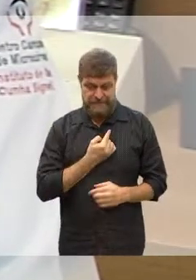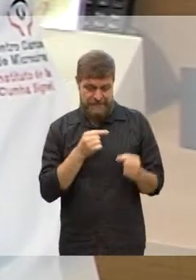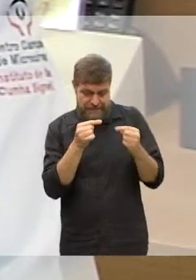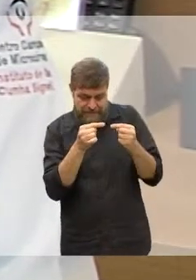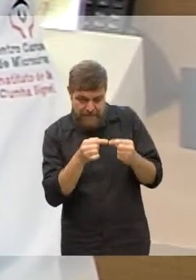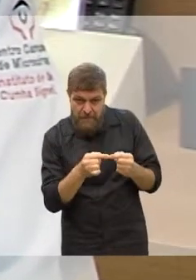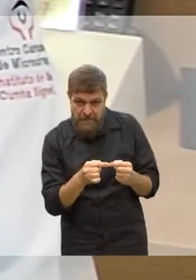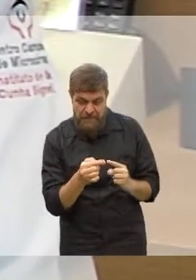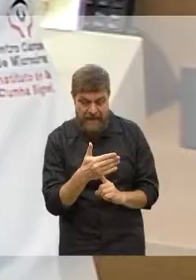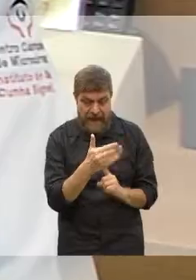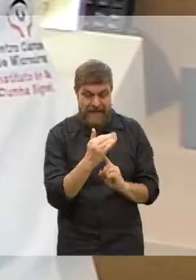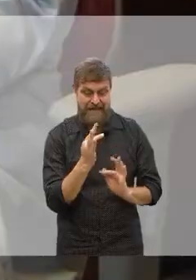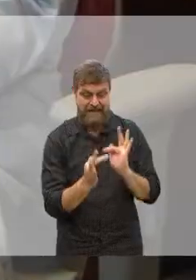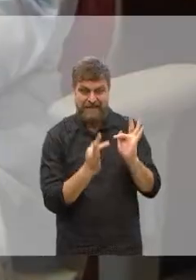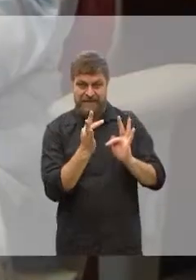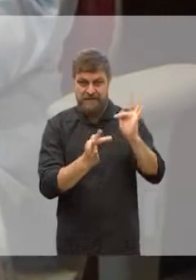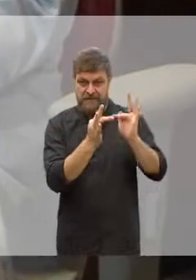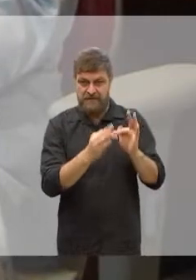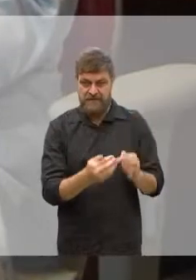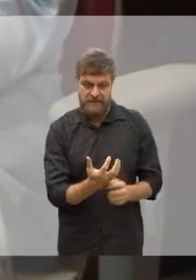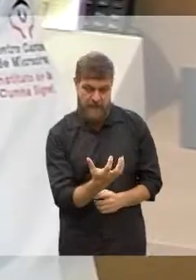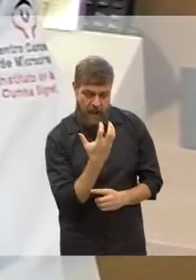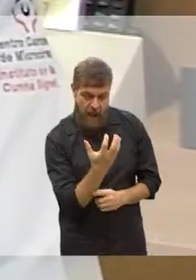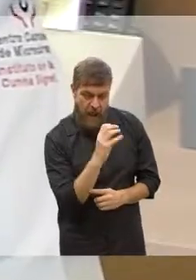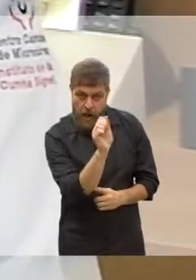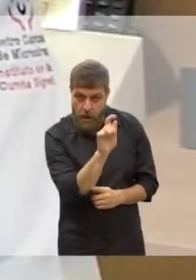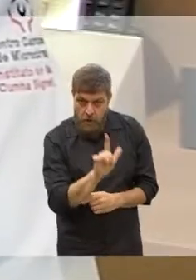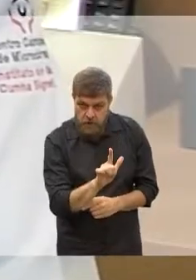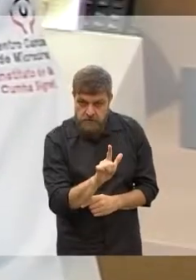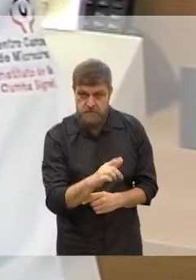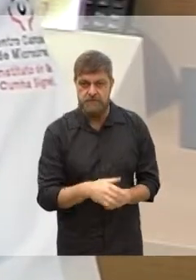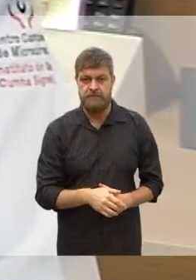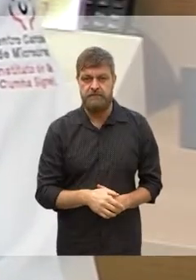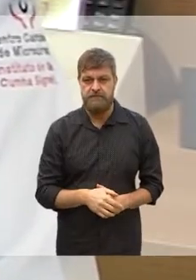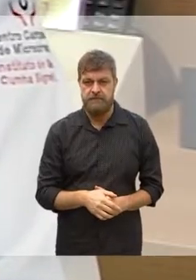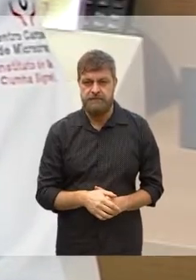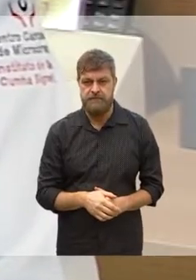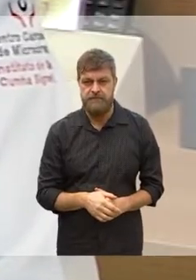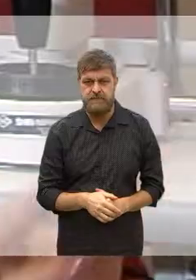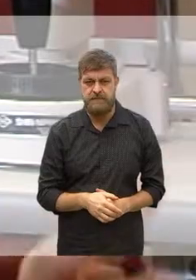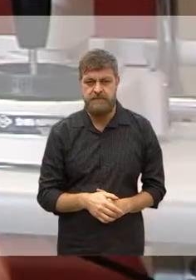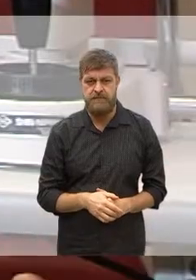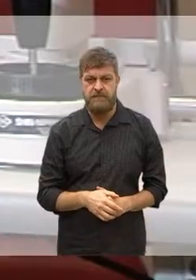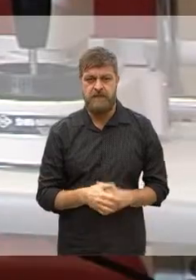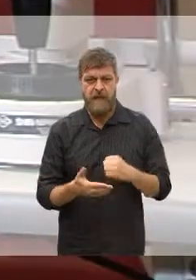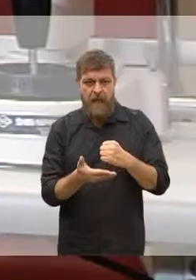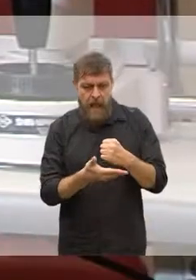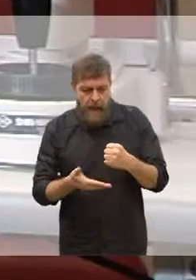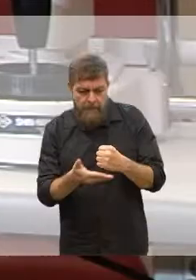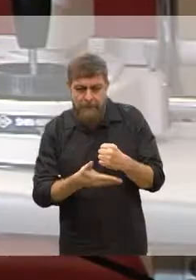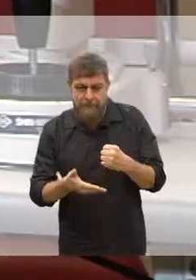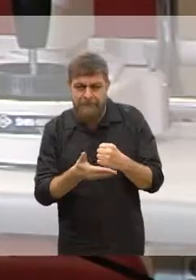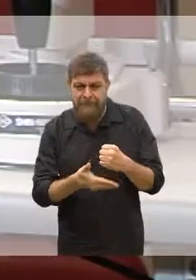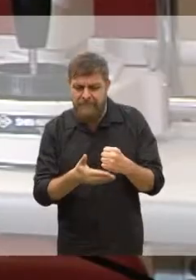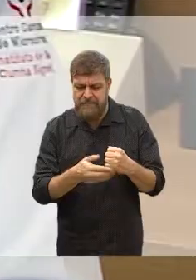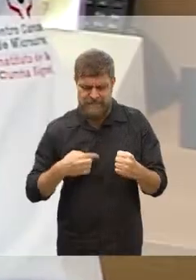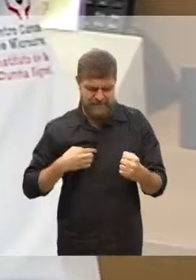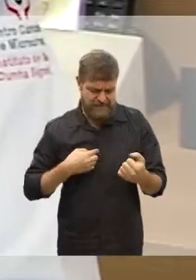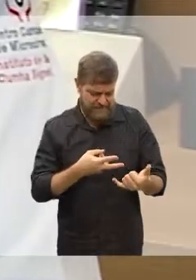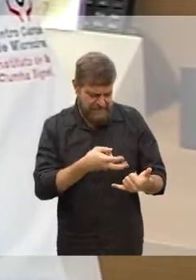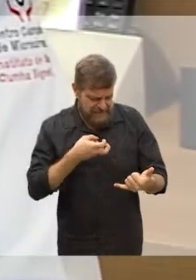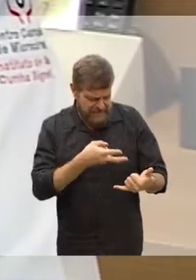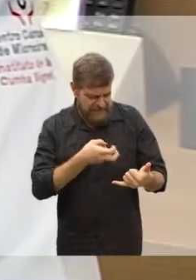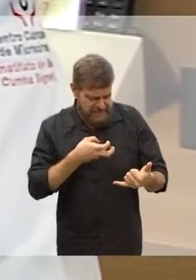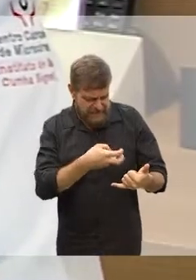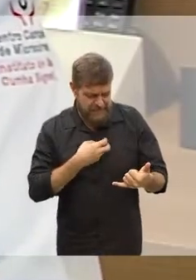objetos tecnológicos que emitem uma luminância que são basicamente